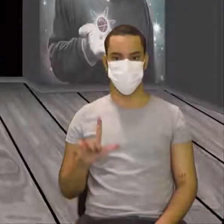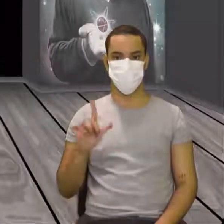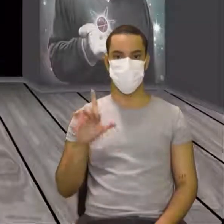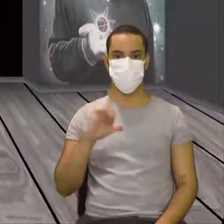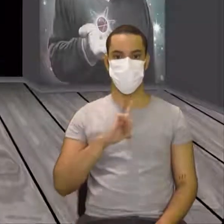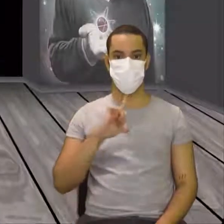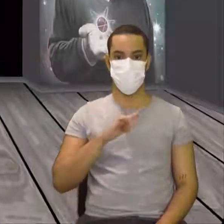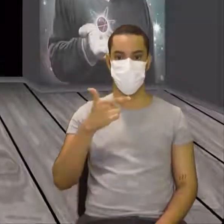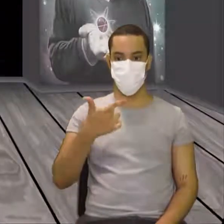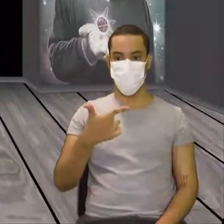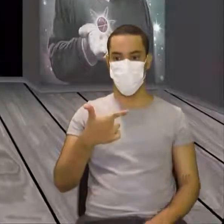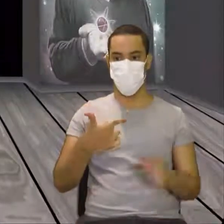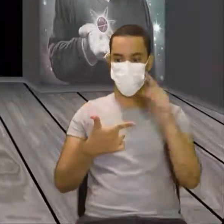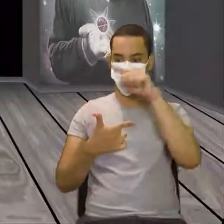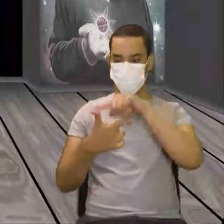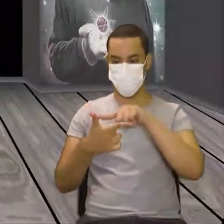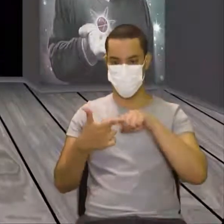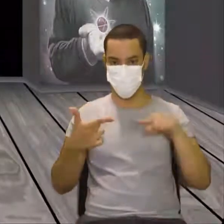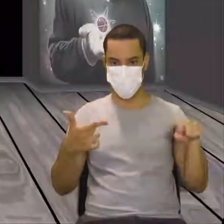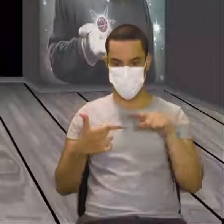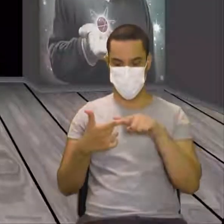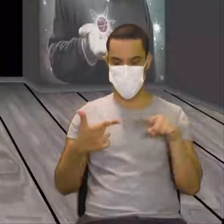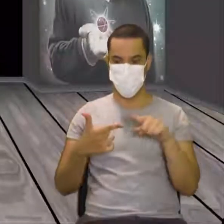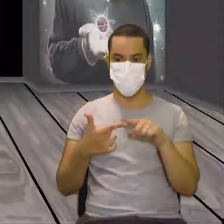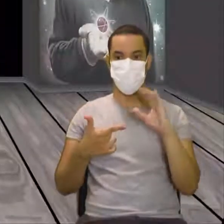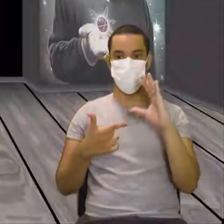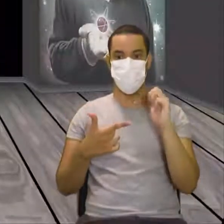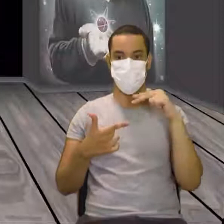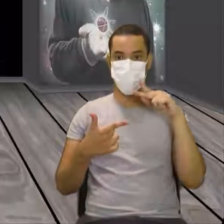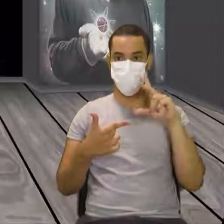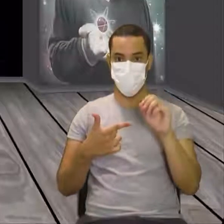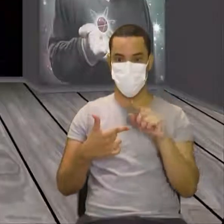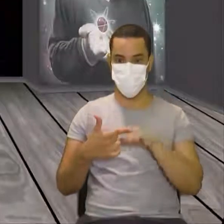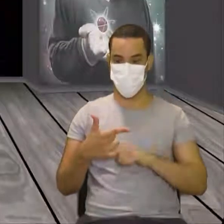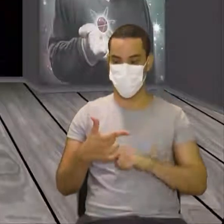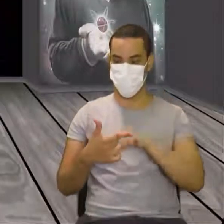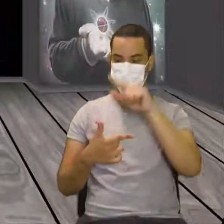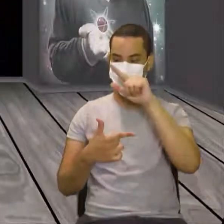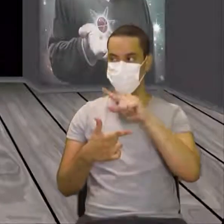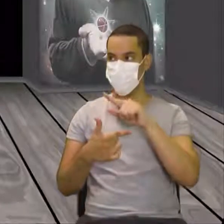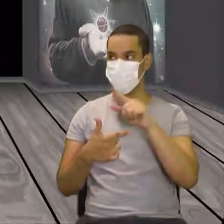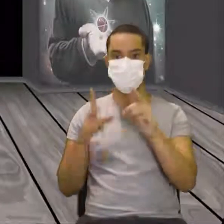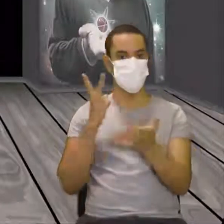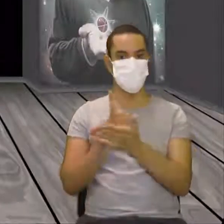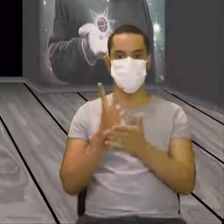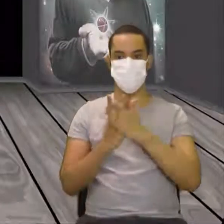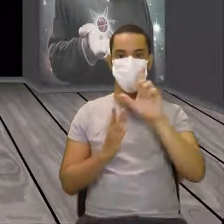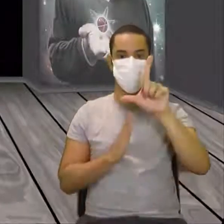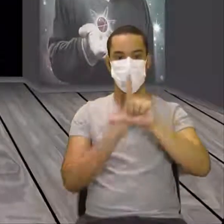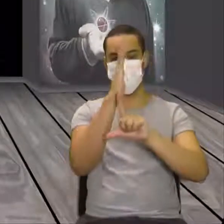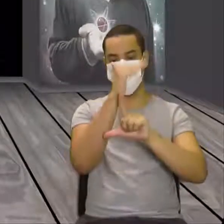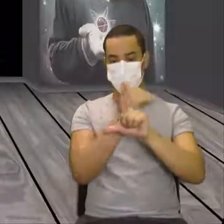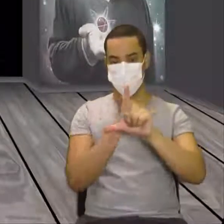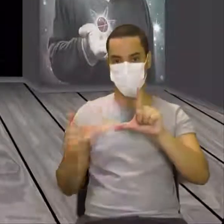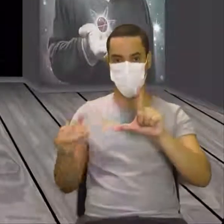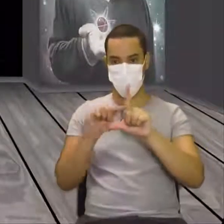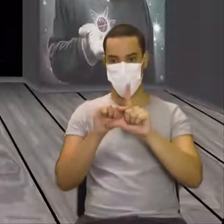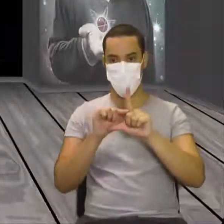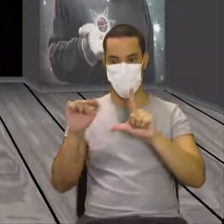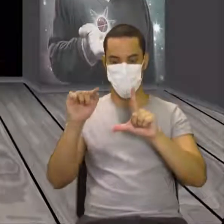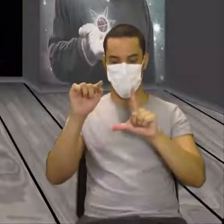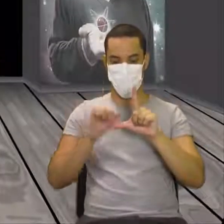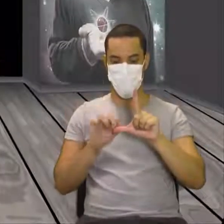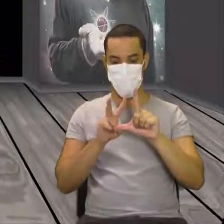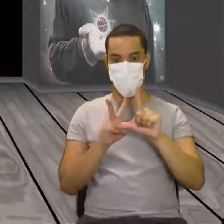minha carga, que ela está perpendicular a esse campo. O que que vai acontecer aqui, pessoal? Vai surgir, olha só, uma força